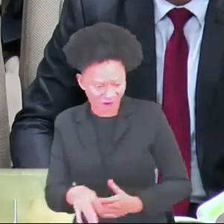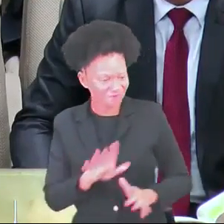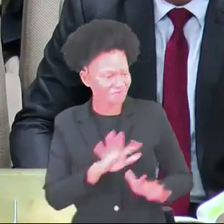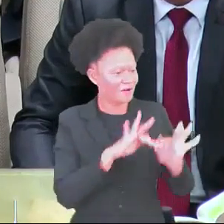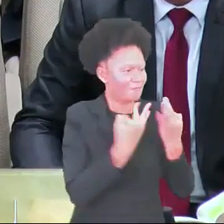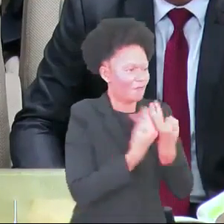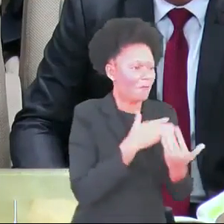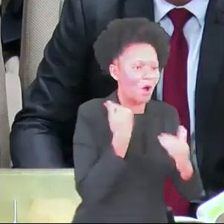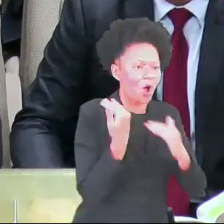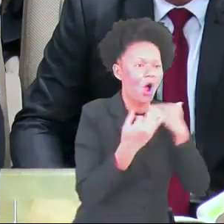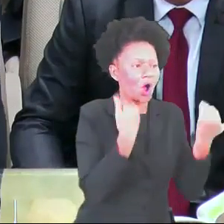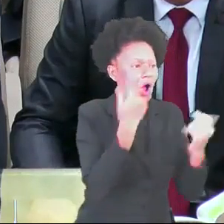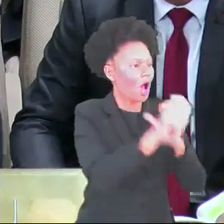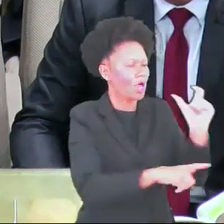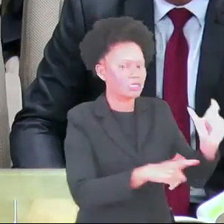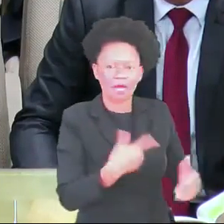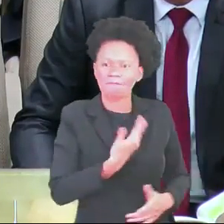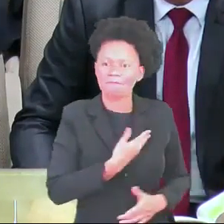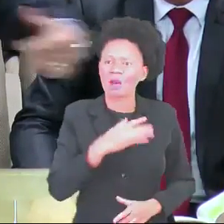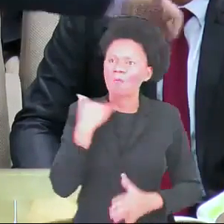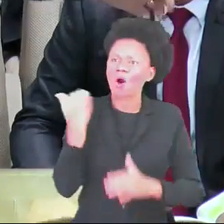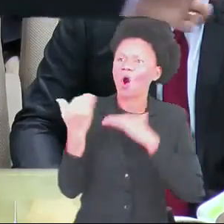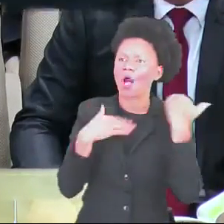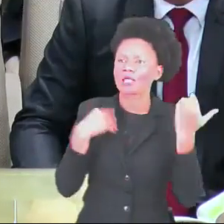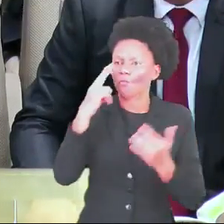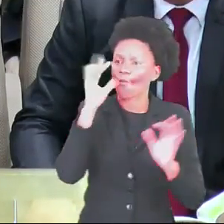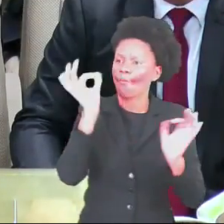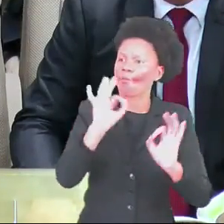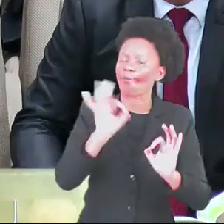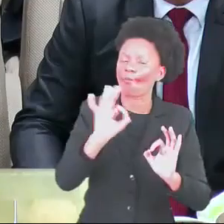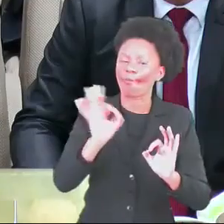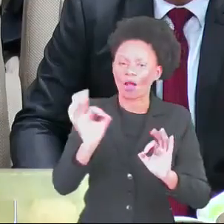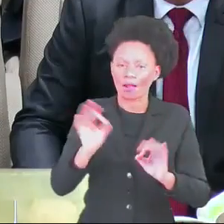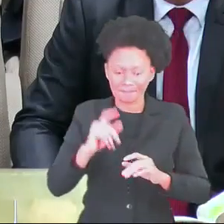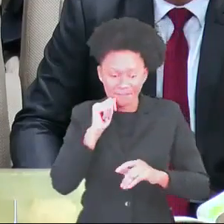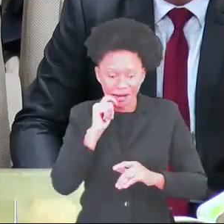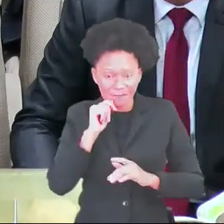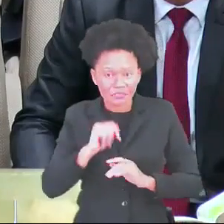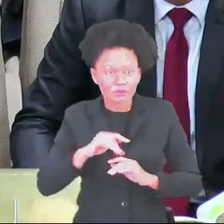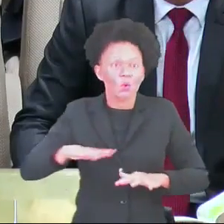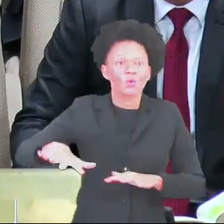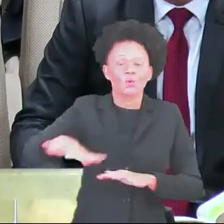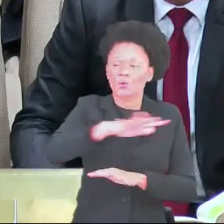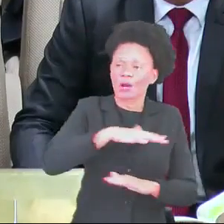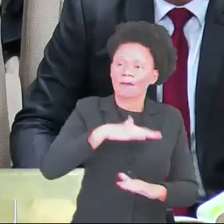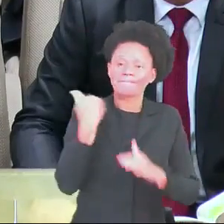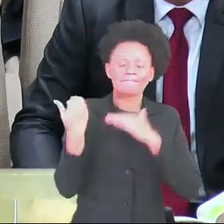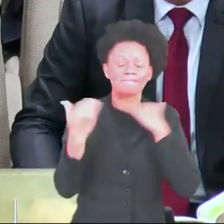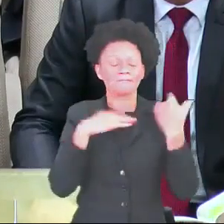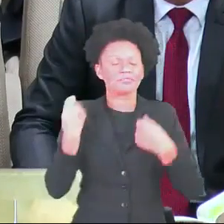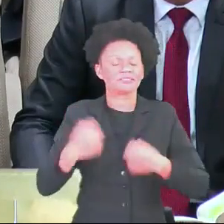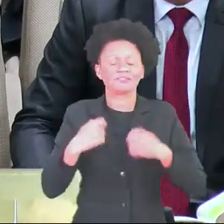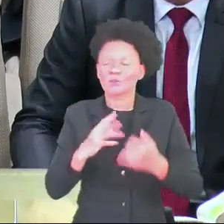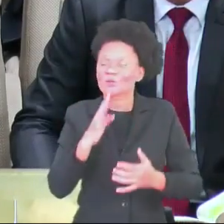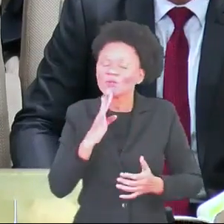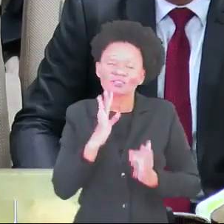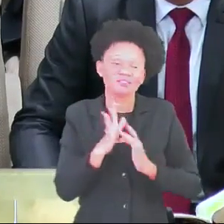inferno. Ainda tem colega morrendo que vai para o inferno. Ainda tem o Maceió inteiro morrendo que precisa de